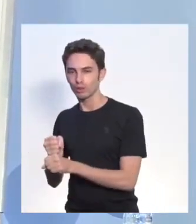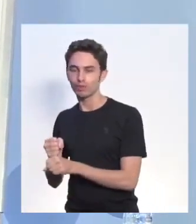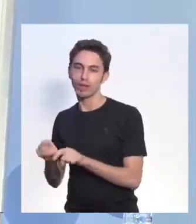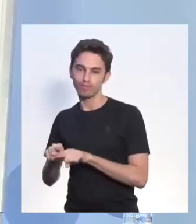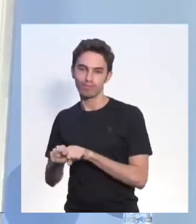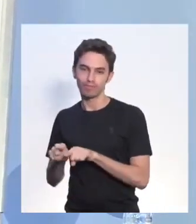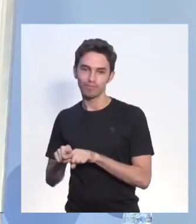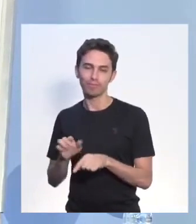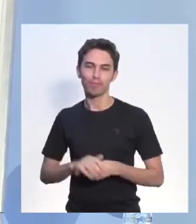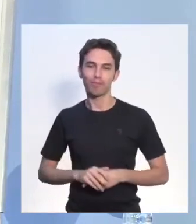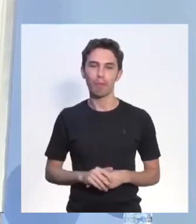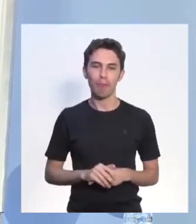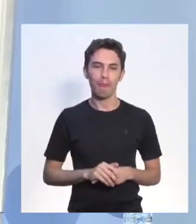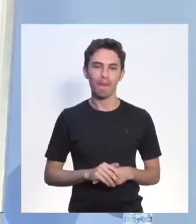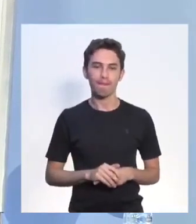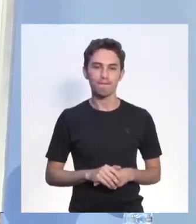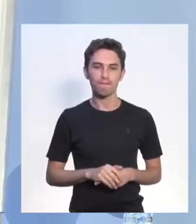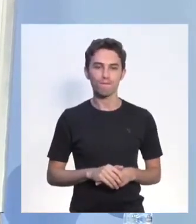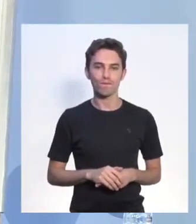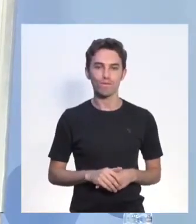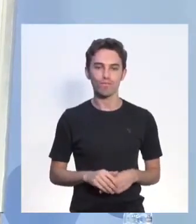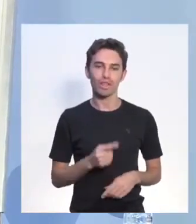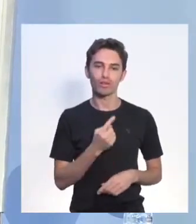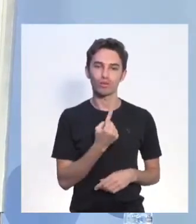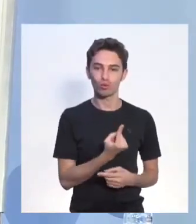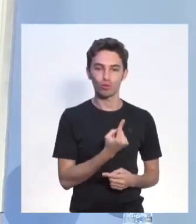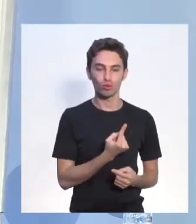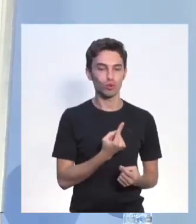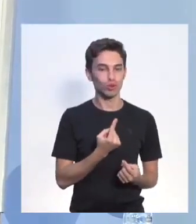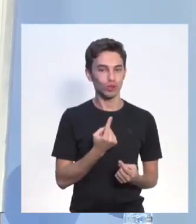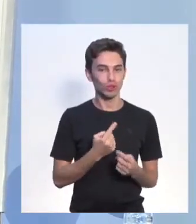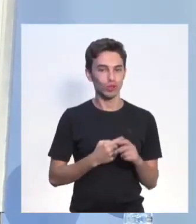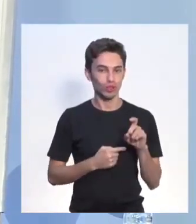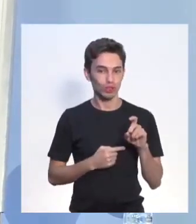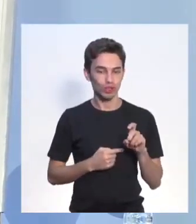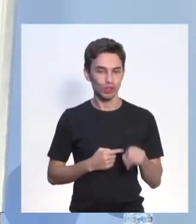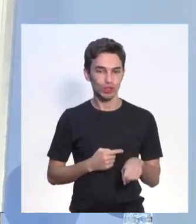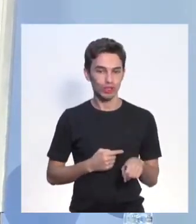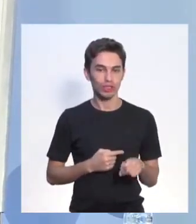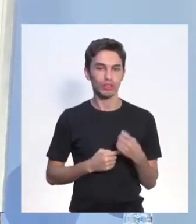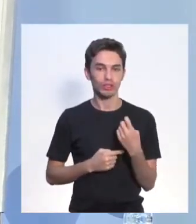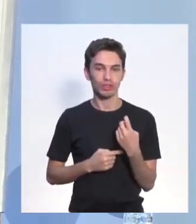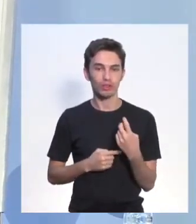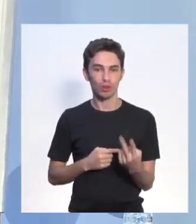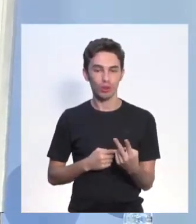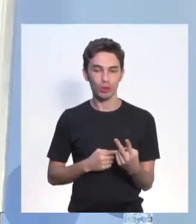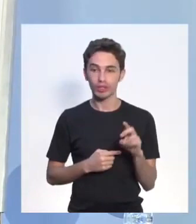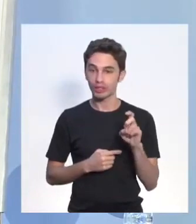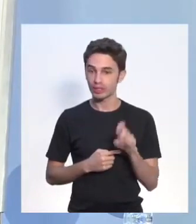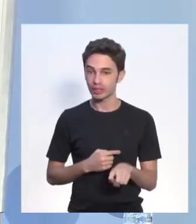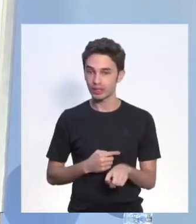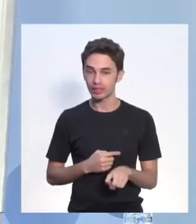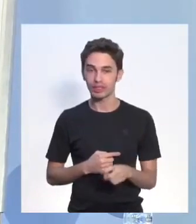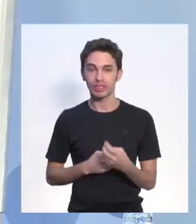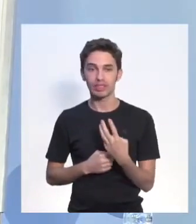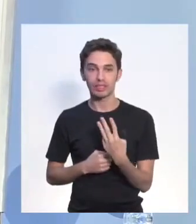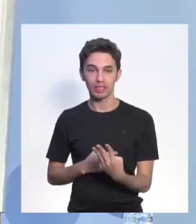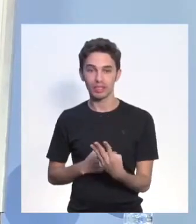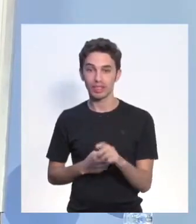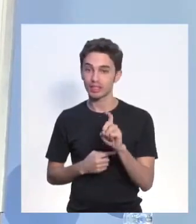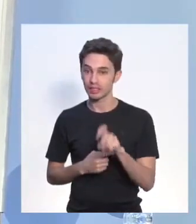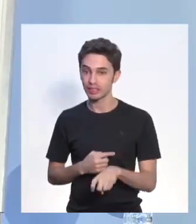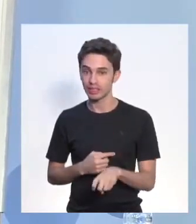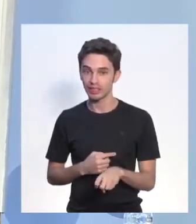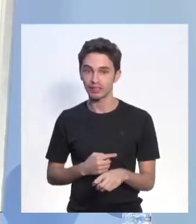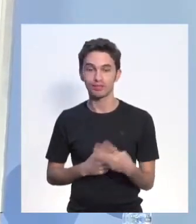aí do dinheirinho. Tenho 1x mais 1x mais 1x. Eu tenho no total, lembra que tem um aqui na frente, né?